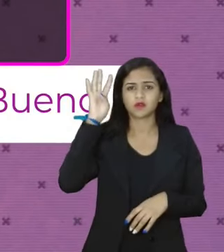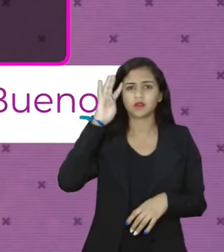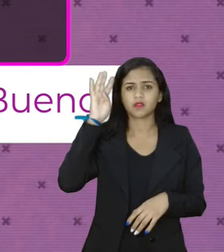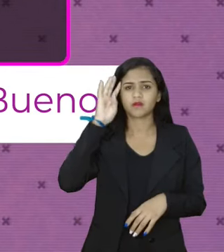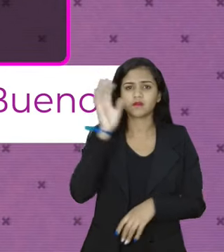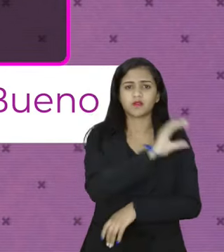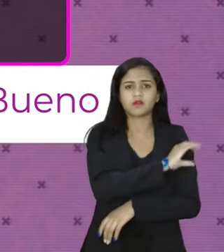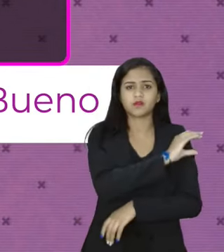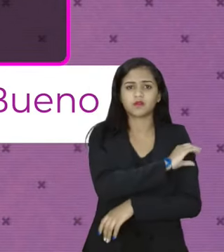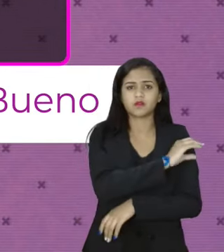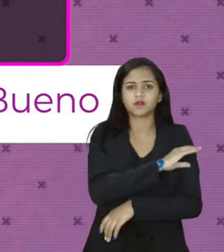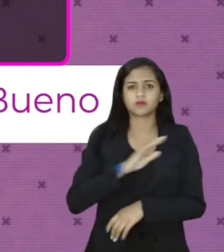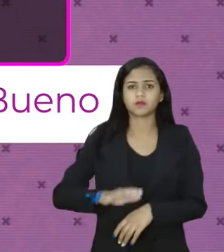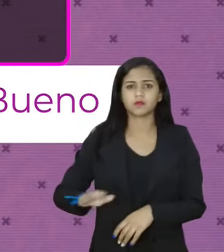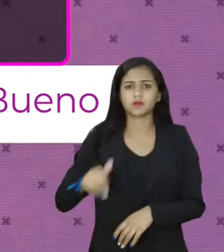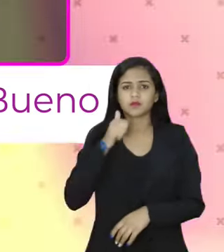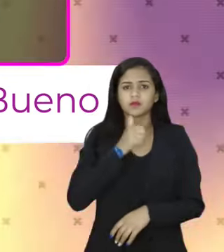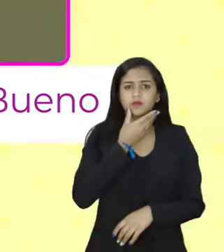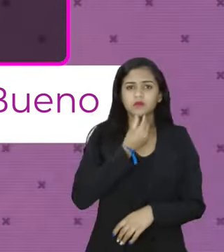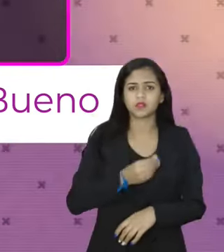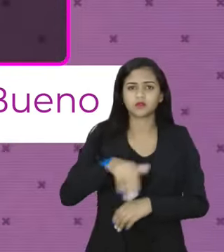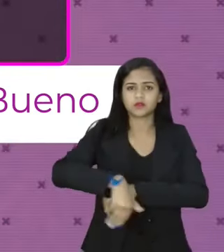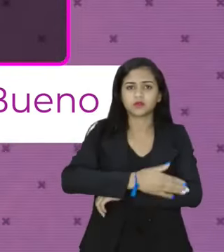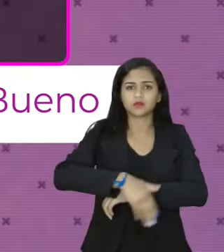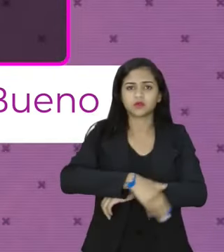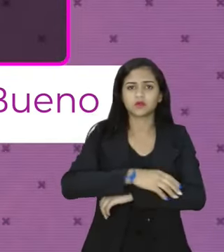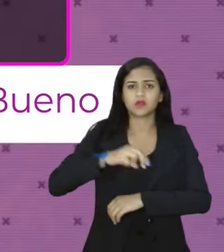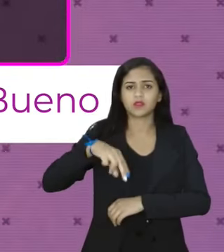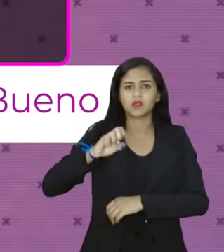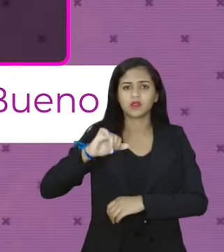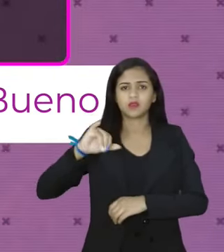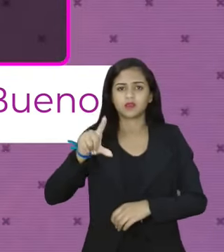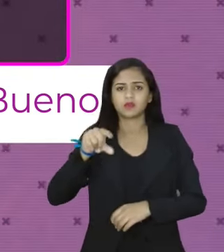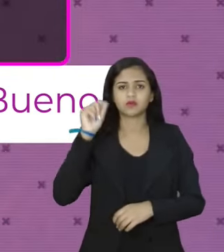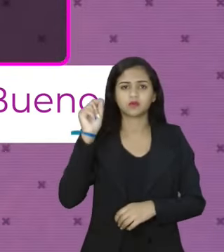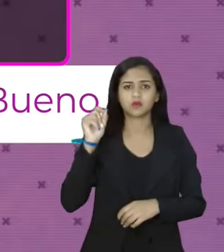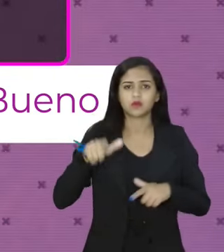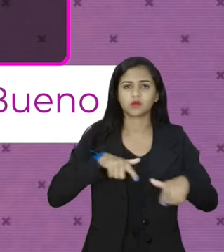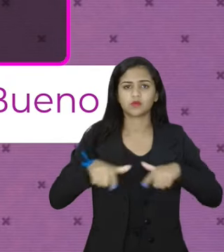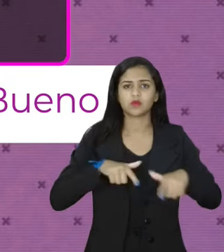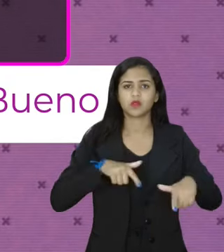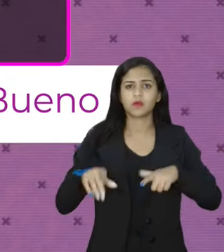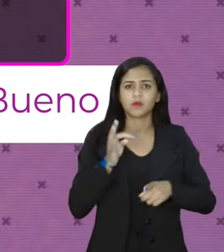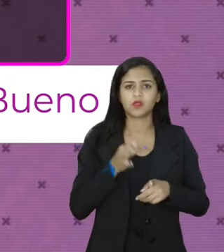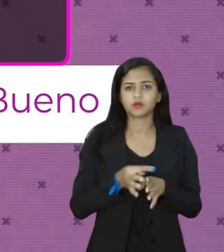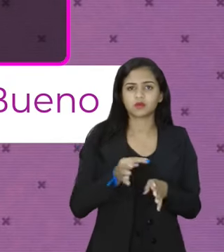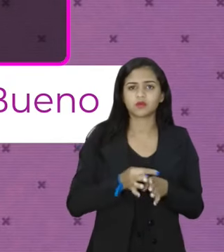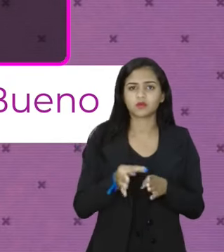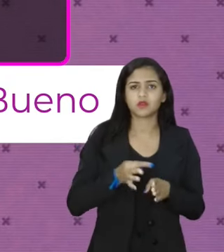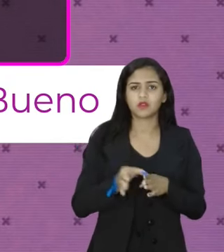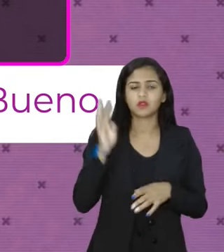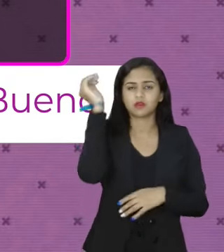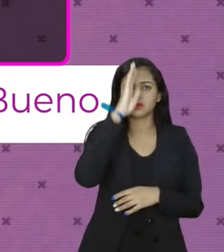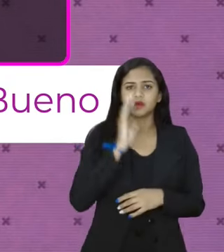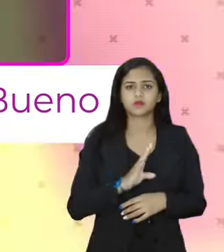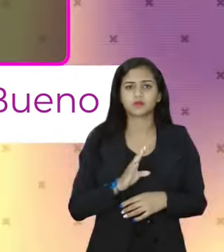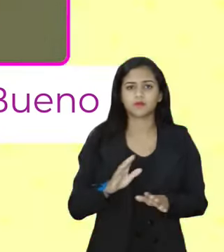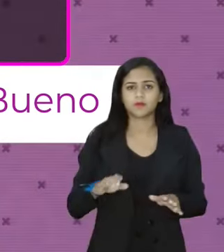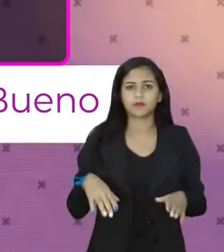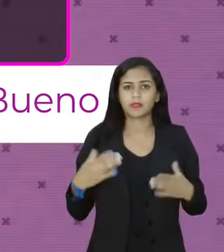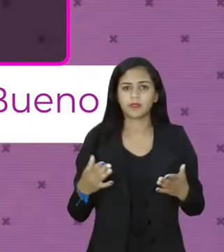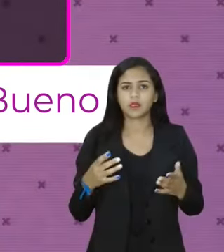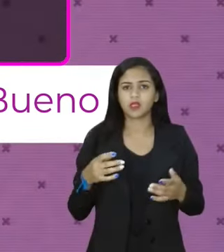do projeto Meninos e Meninas de Rua, Neia Bueno, falou sobre a escolha e a atuação dos conselheiros tutelares no Brasil. Não